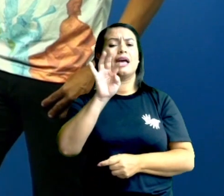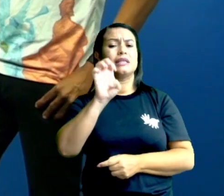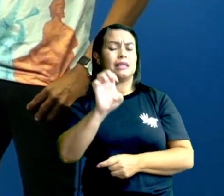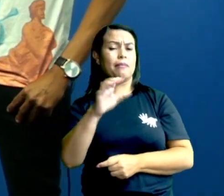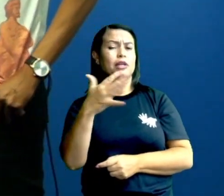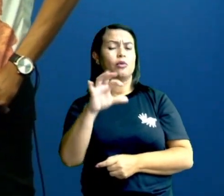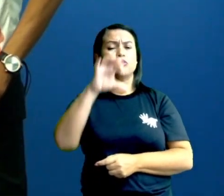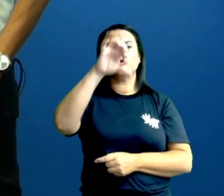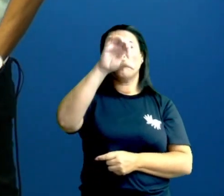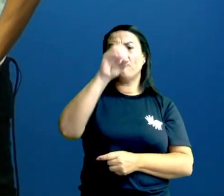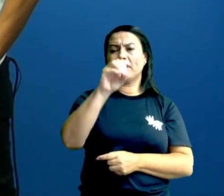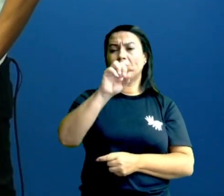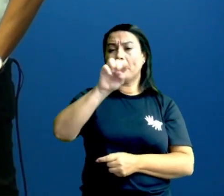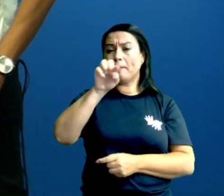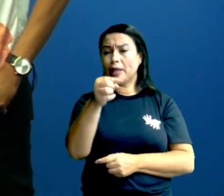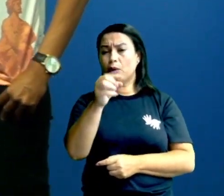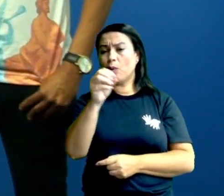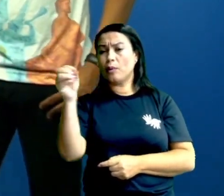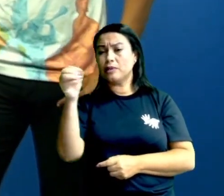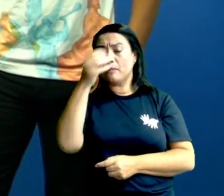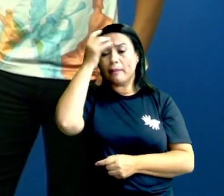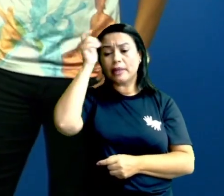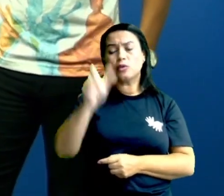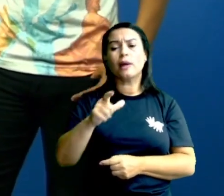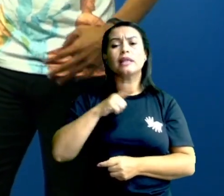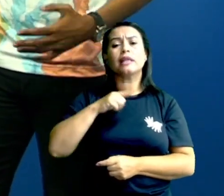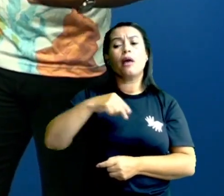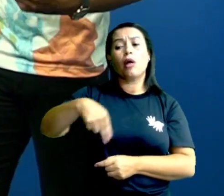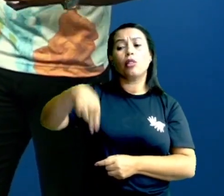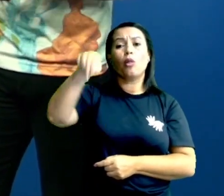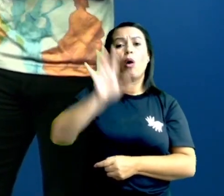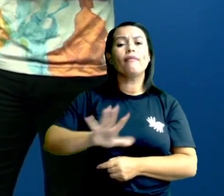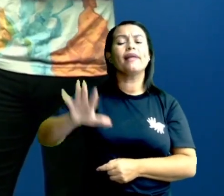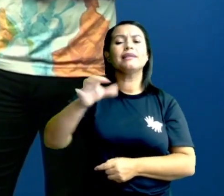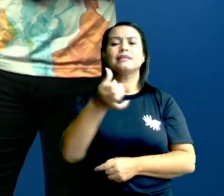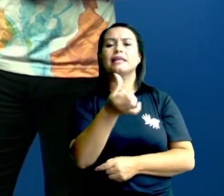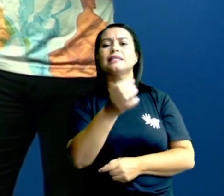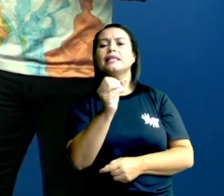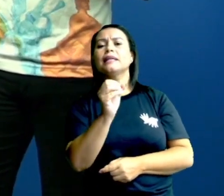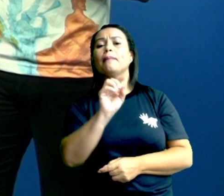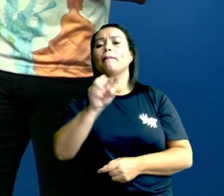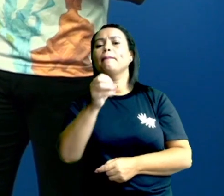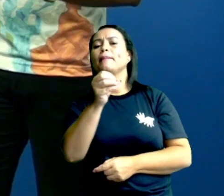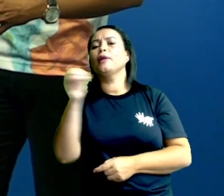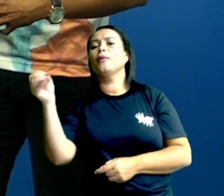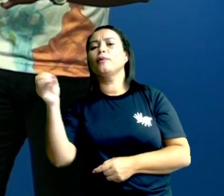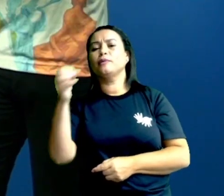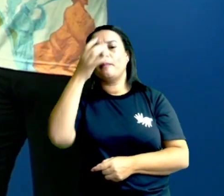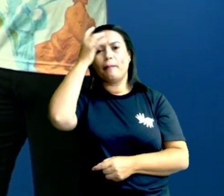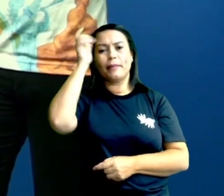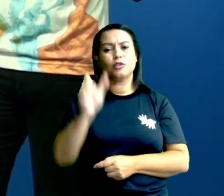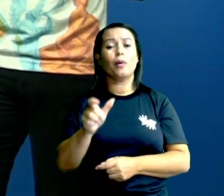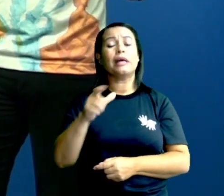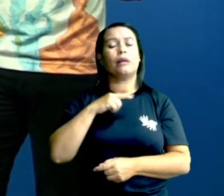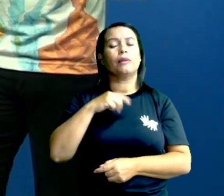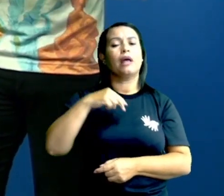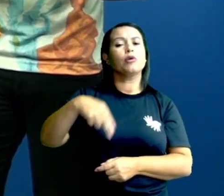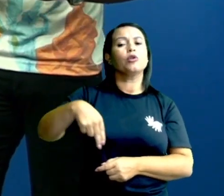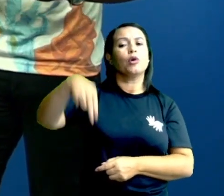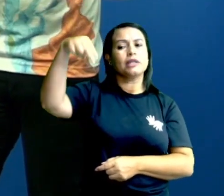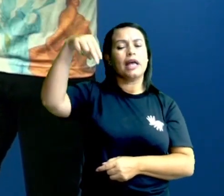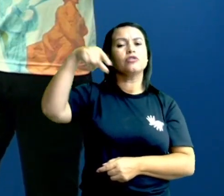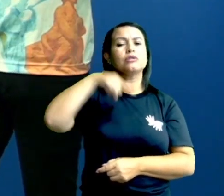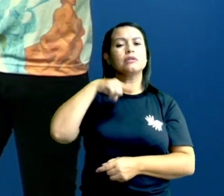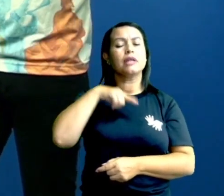90 milhões de pessoas e a região Nordeste que chega aí a quase 60 milhões de pessoas tá então a região norte em termos demográficos